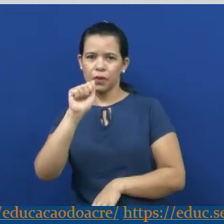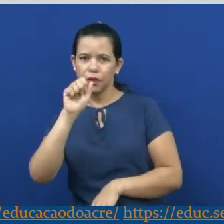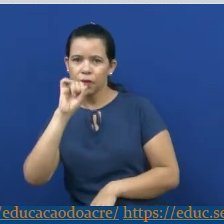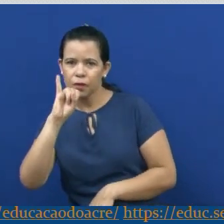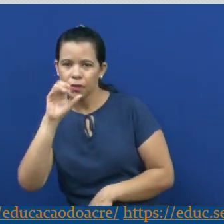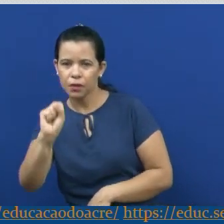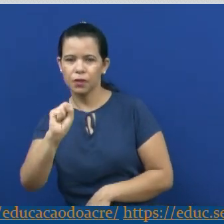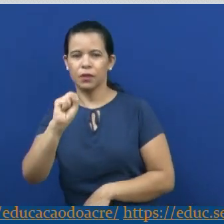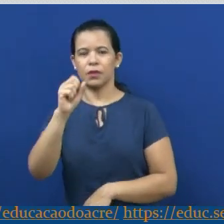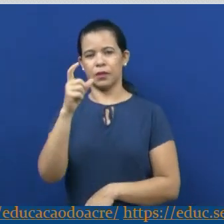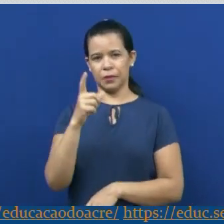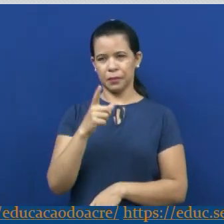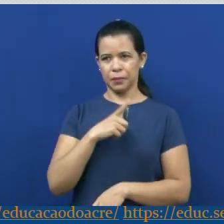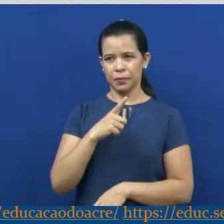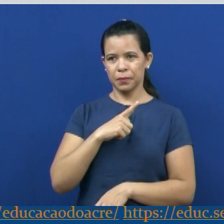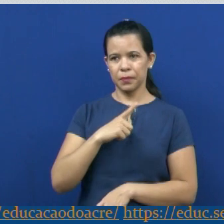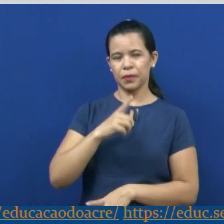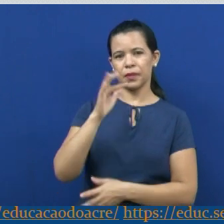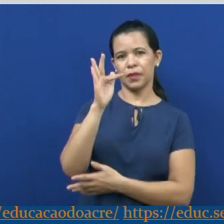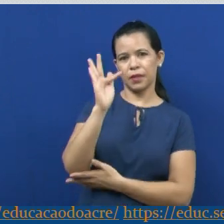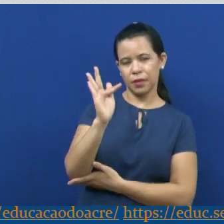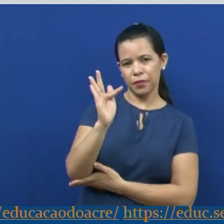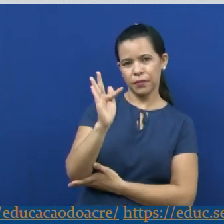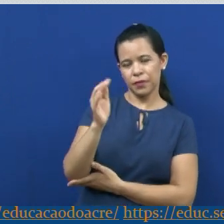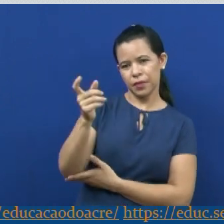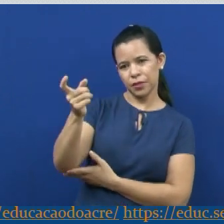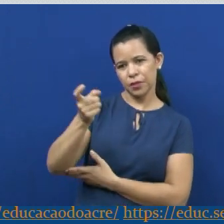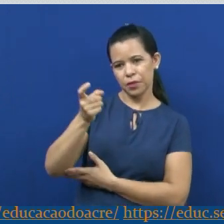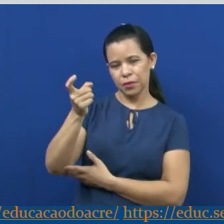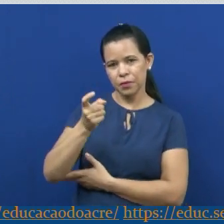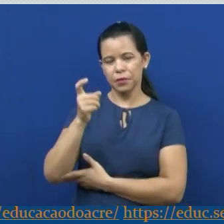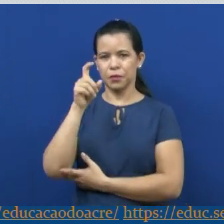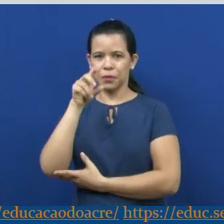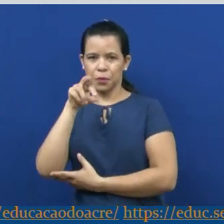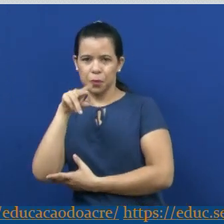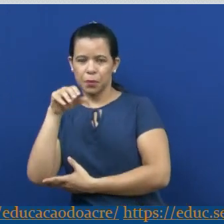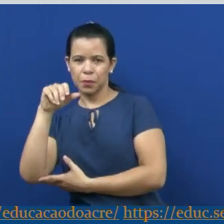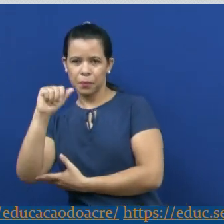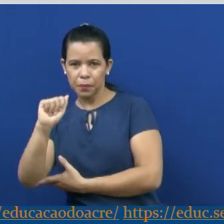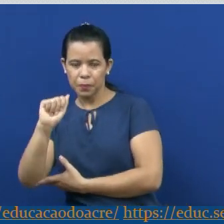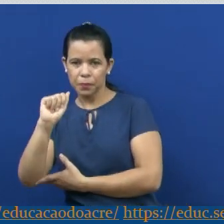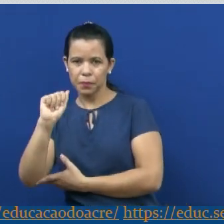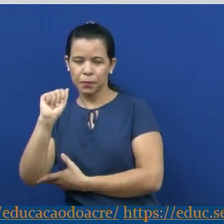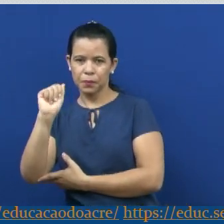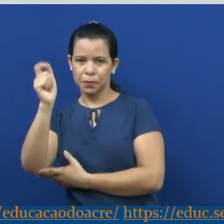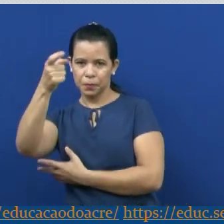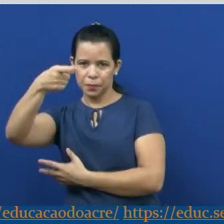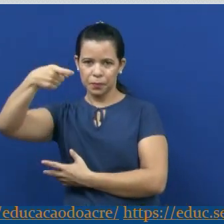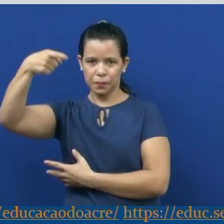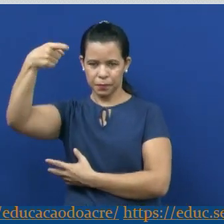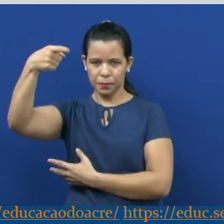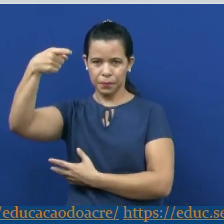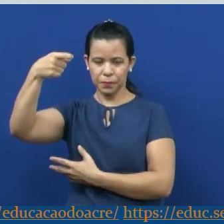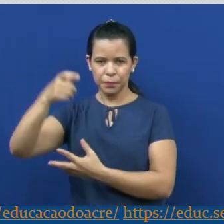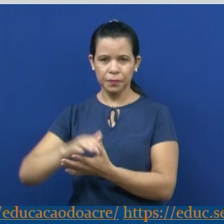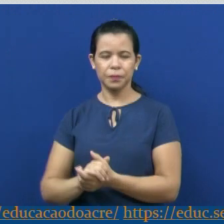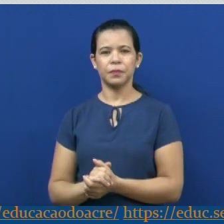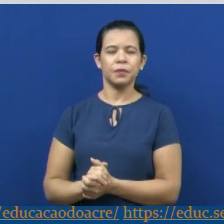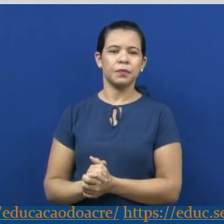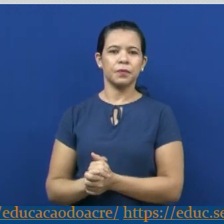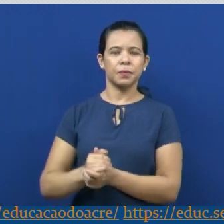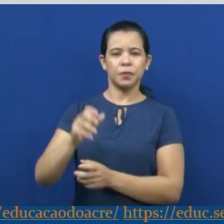Ela é definida por f de x igual a A elevado a x, com